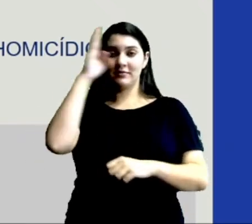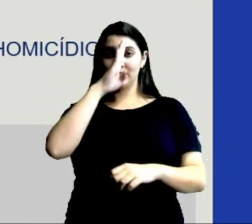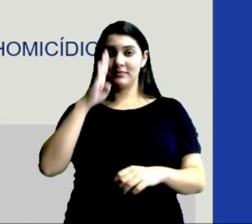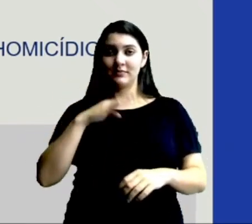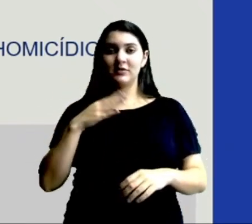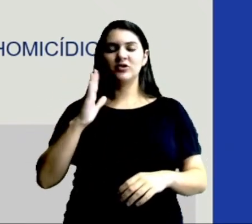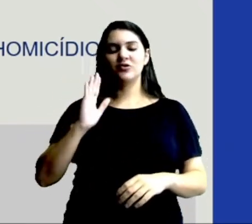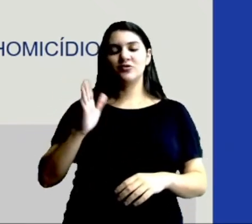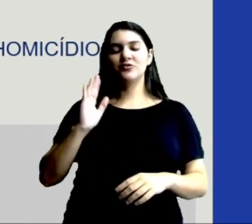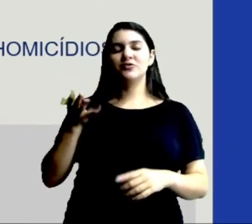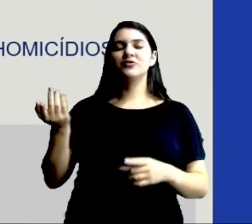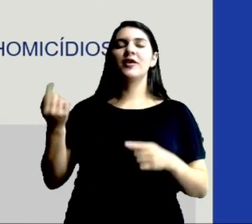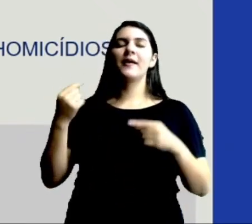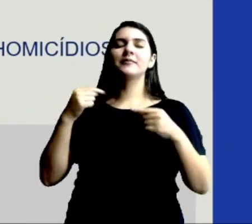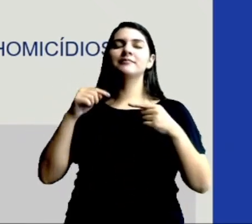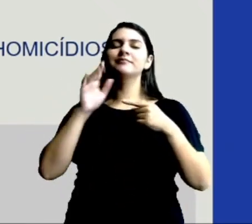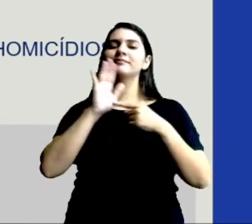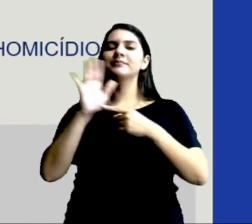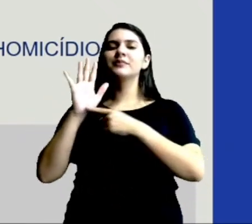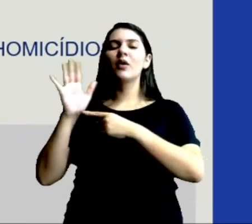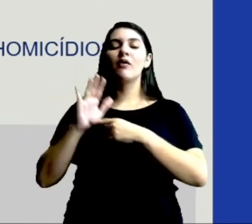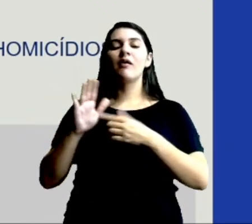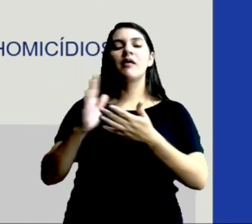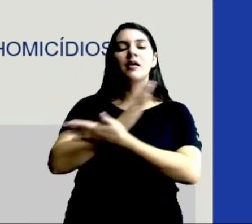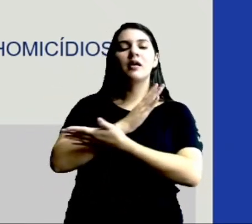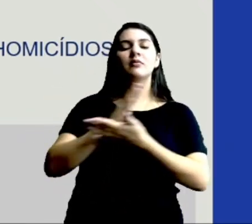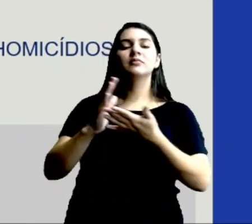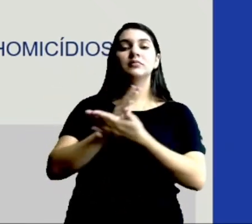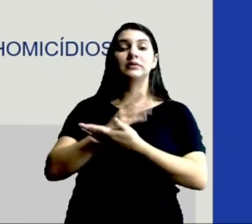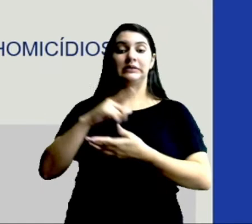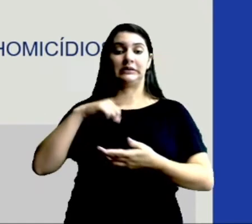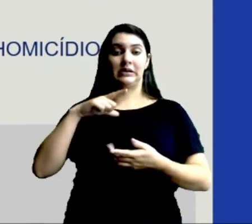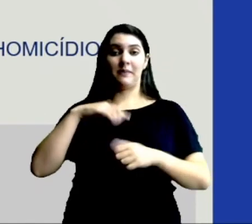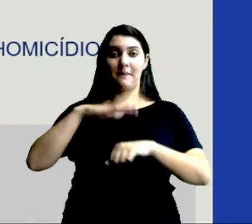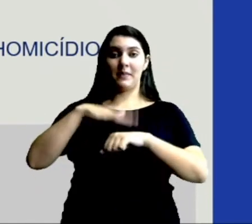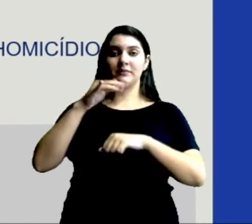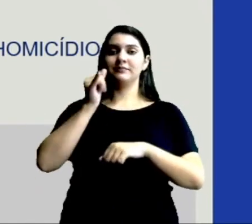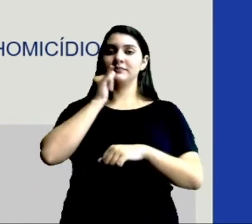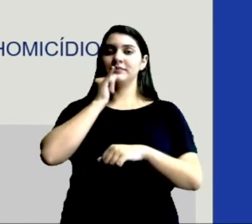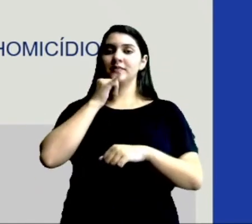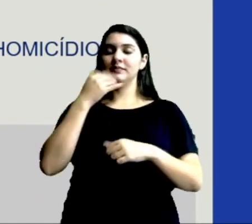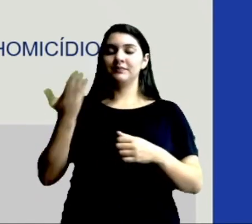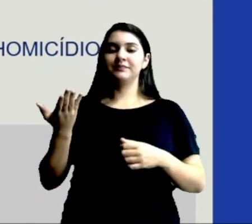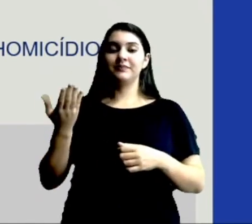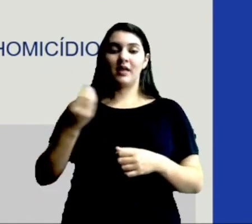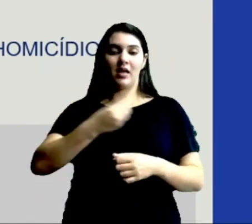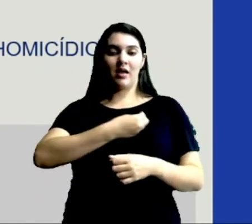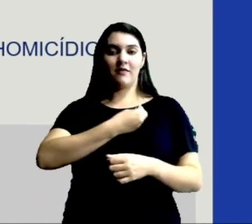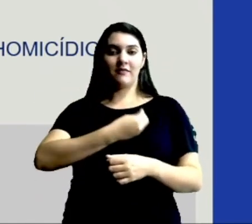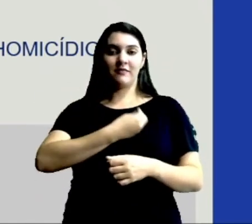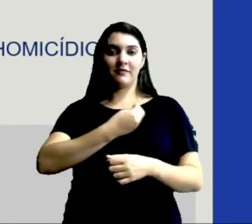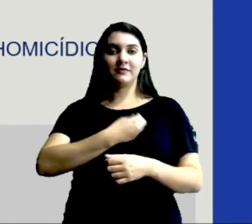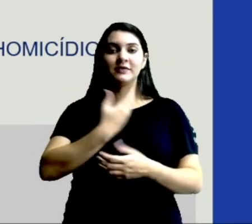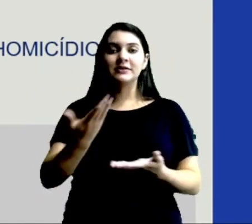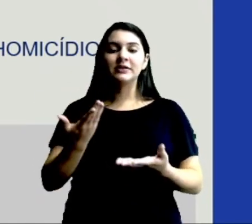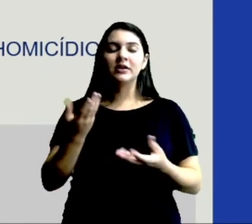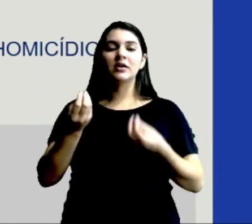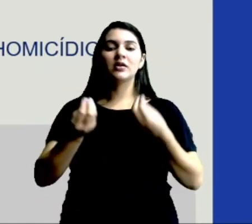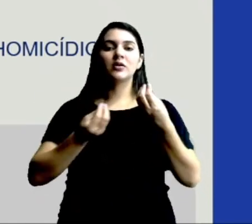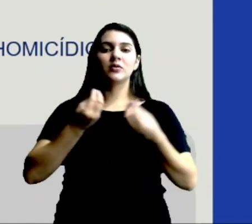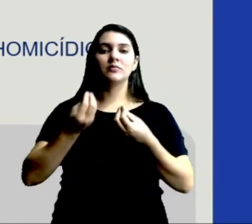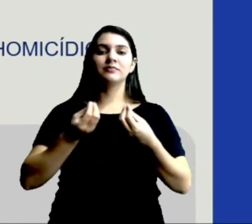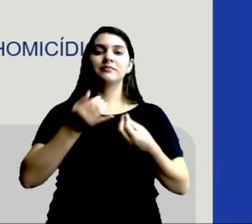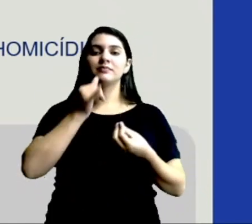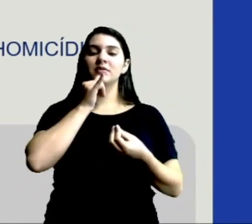já citei alguns pontos e aqui temos mais. Por exemplo, a vida útil deles era em torno de 7